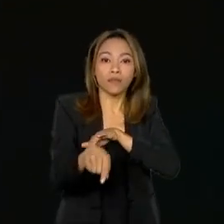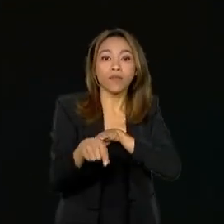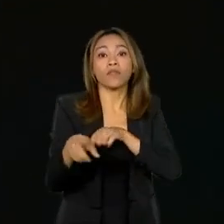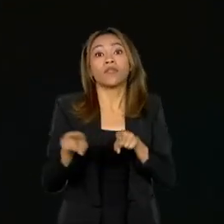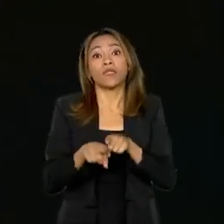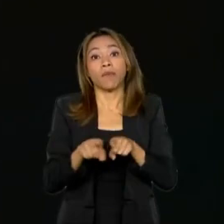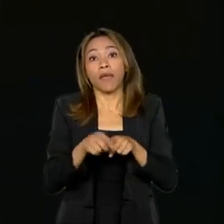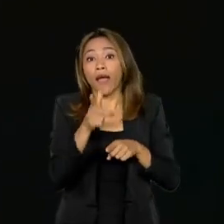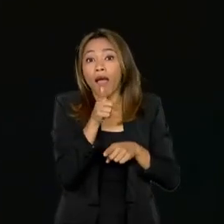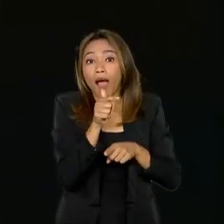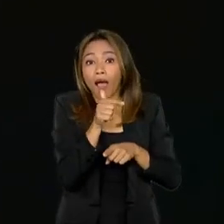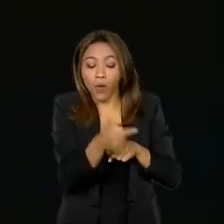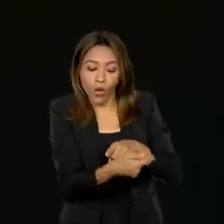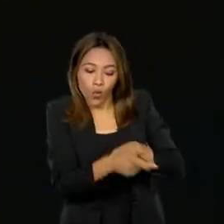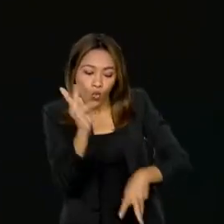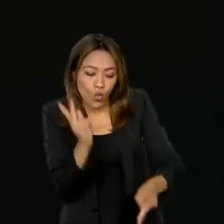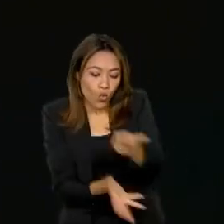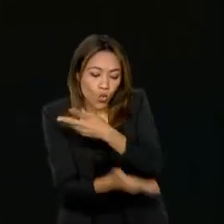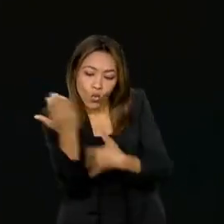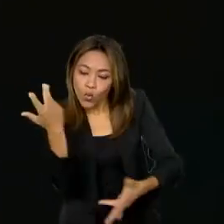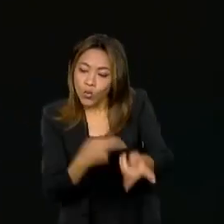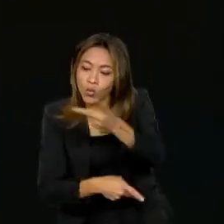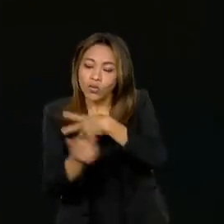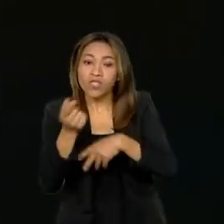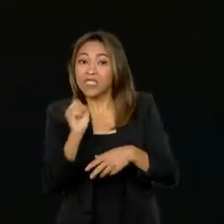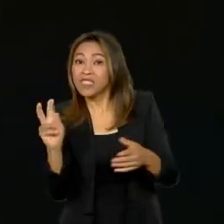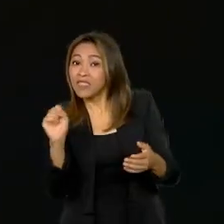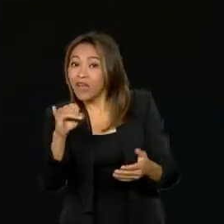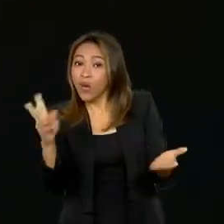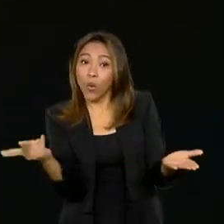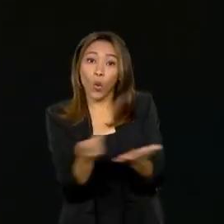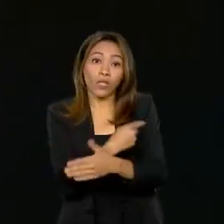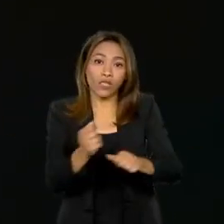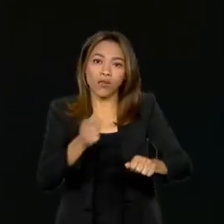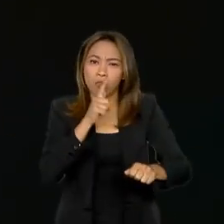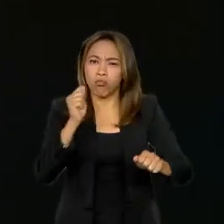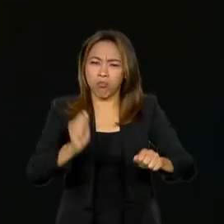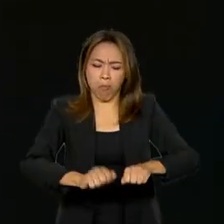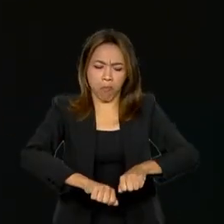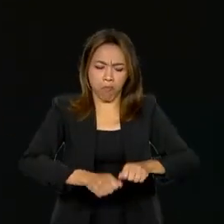drenagem para contenção de enchentes. Então,